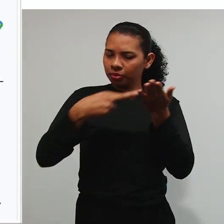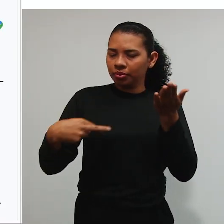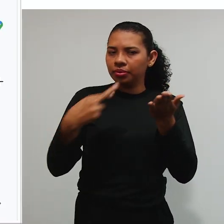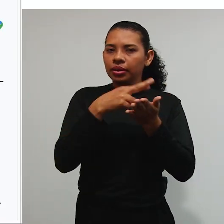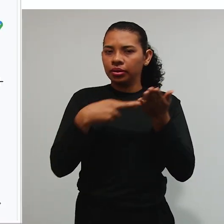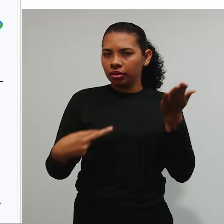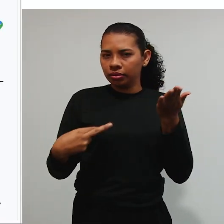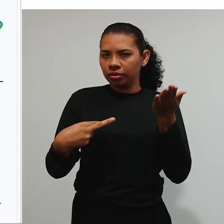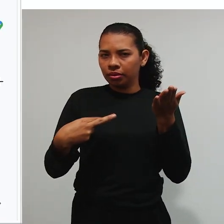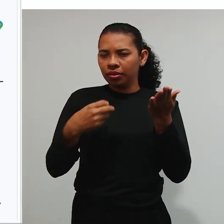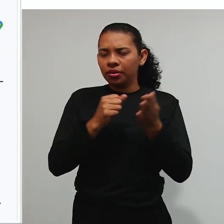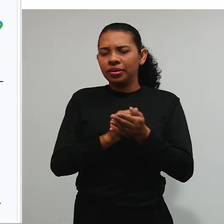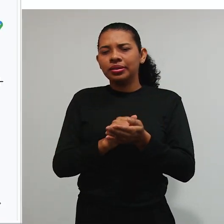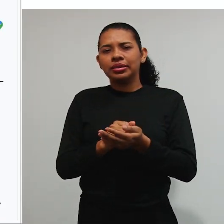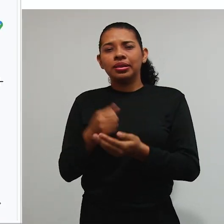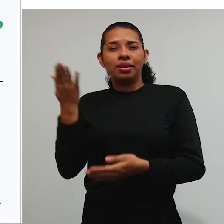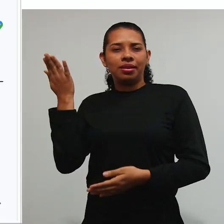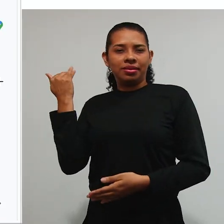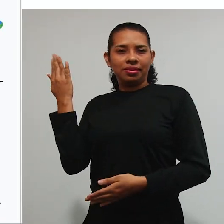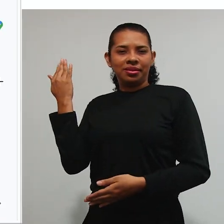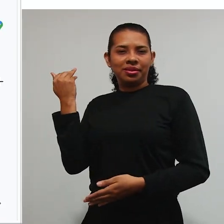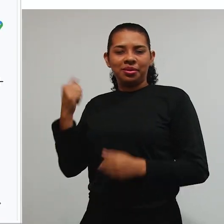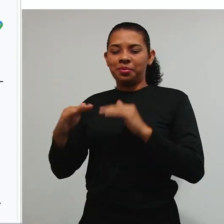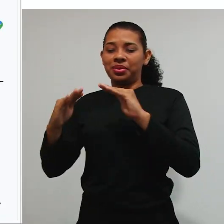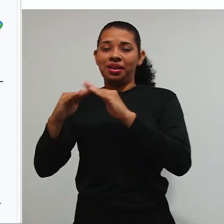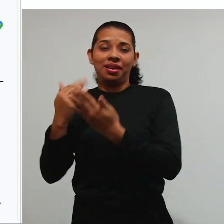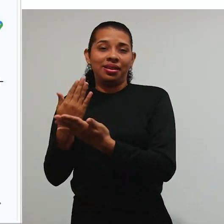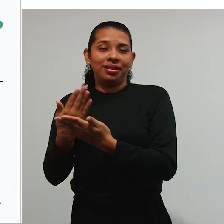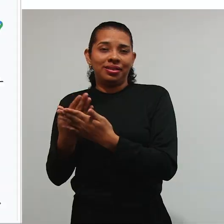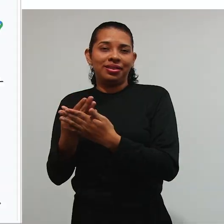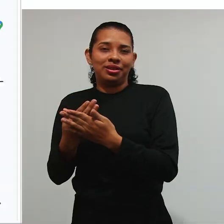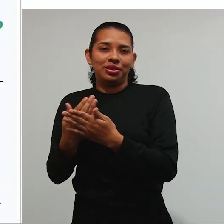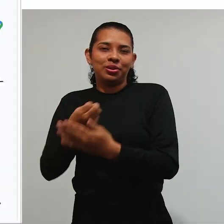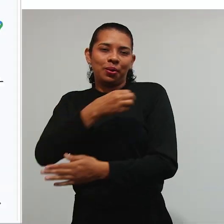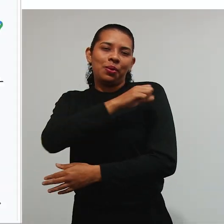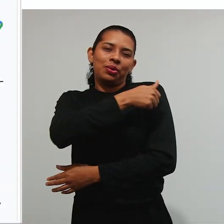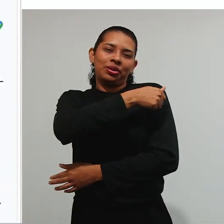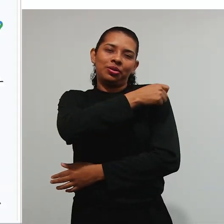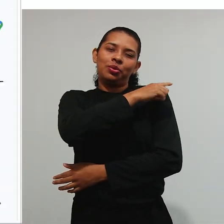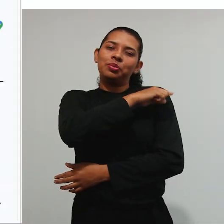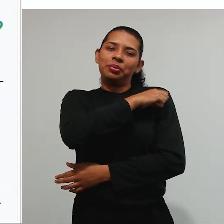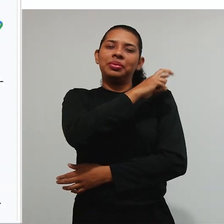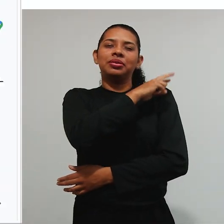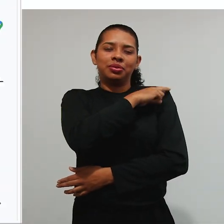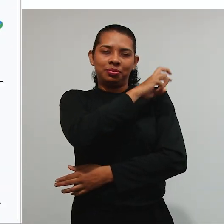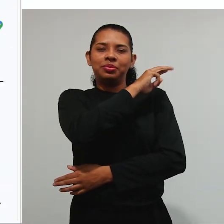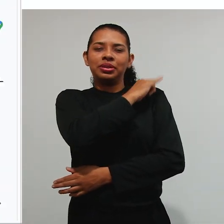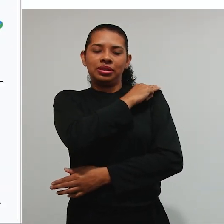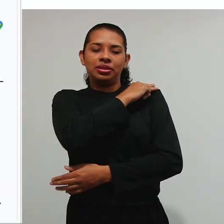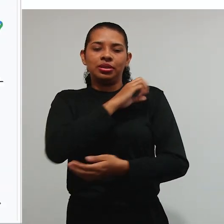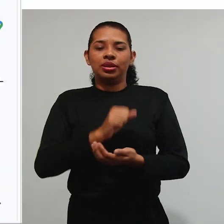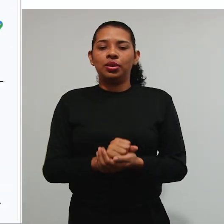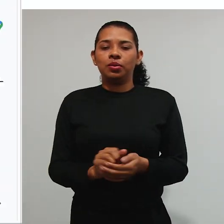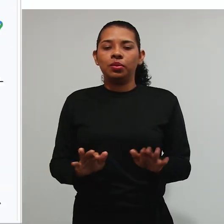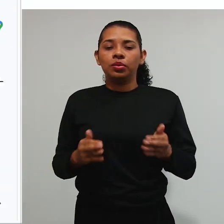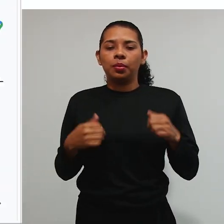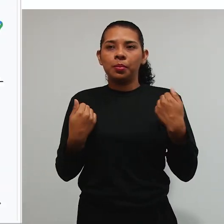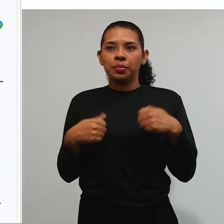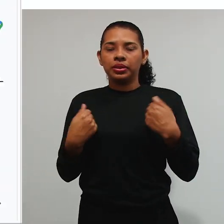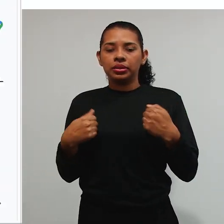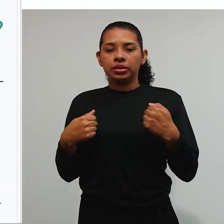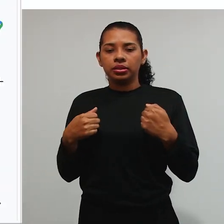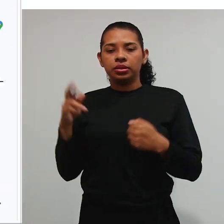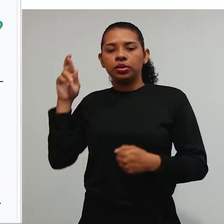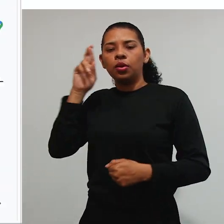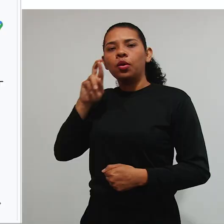quando você está lá no ensino médio. Esse título, qual que é a formatação dele? A formatação dele, a gente faz assim, ó. O tipo da